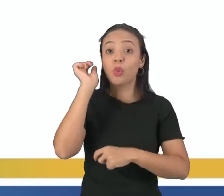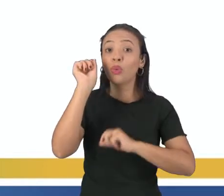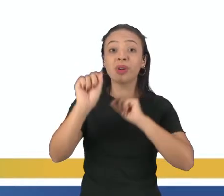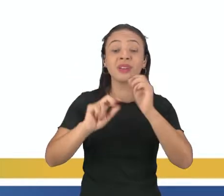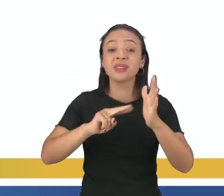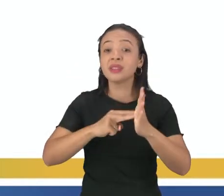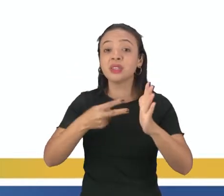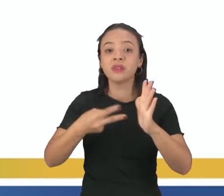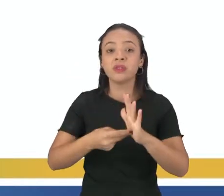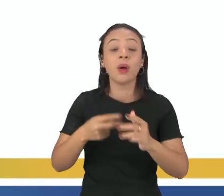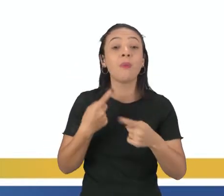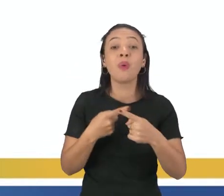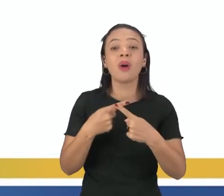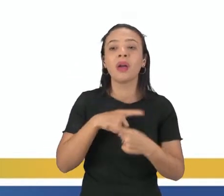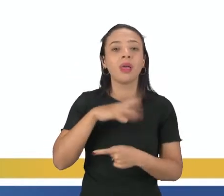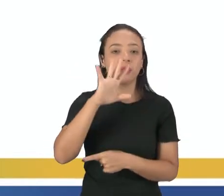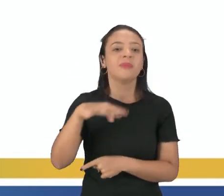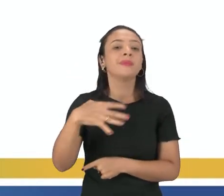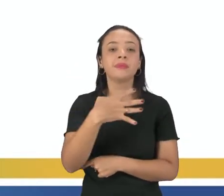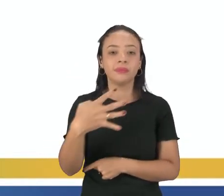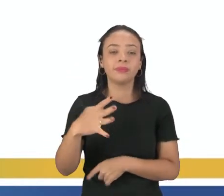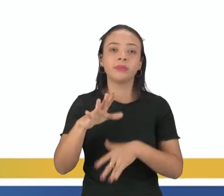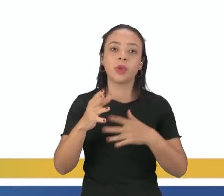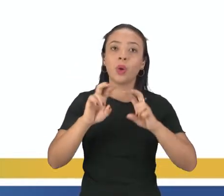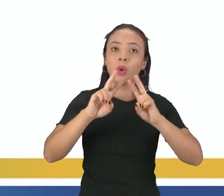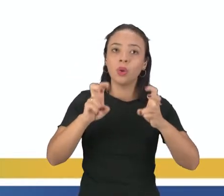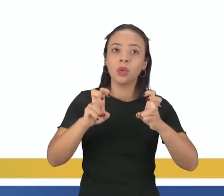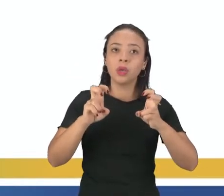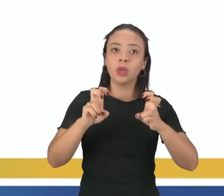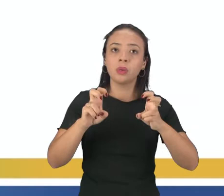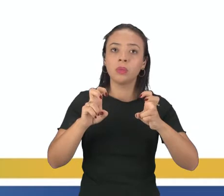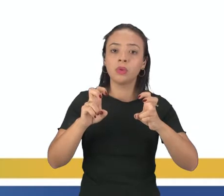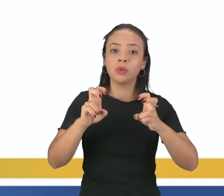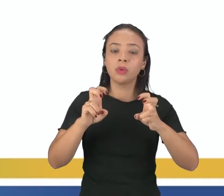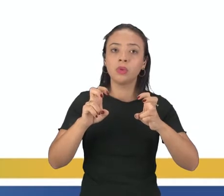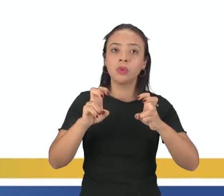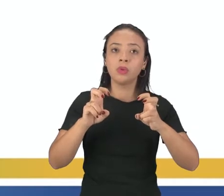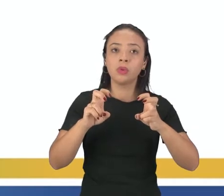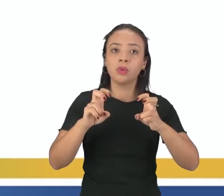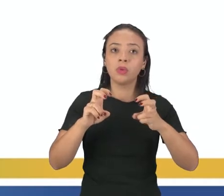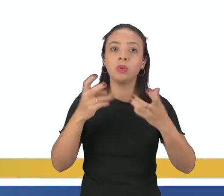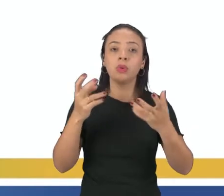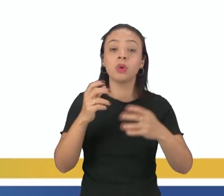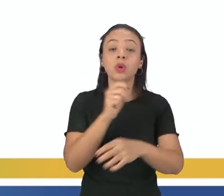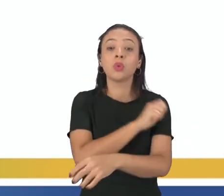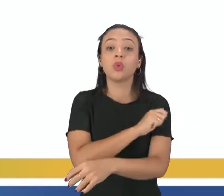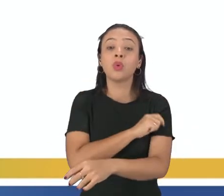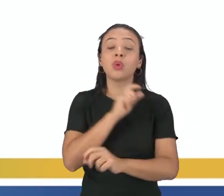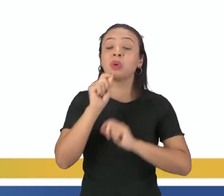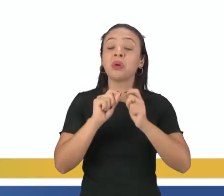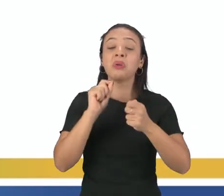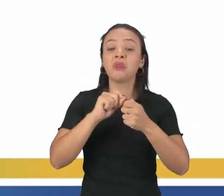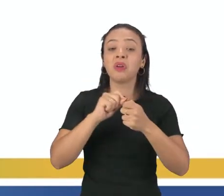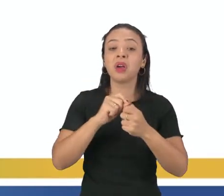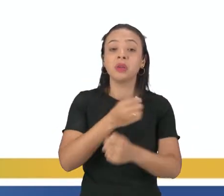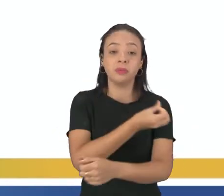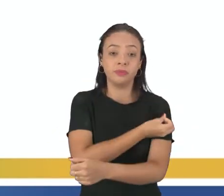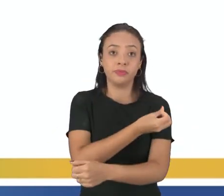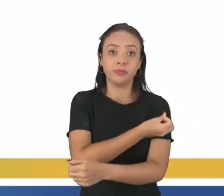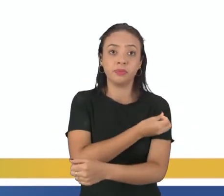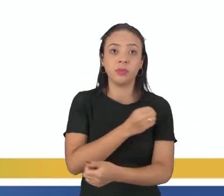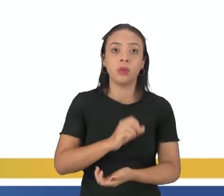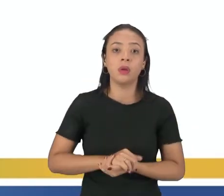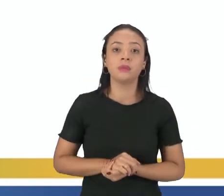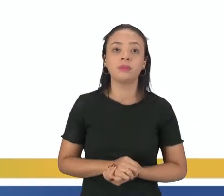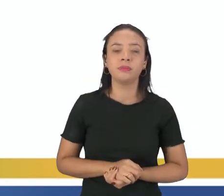se trata essa minha tabela. Nesse caso, ela se trata das atividades praticadas pelos alunos do 6º ano A.